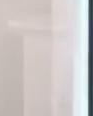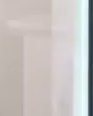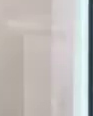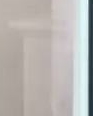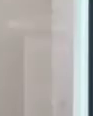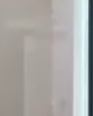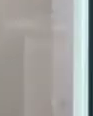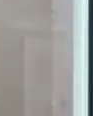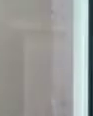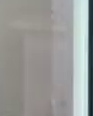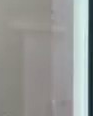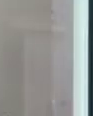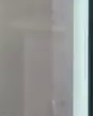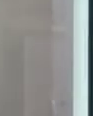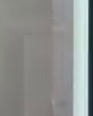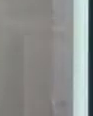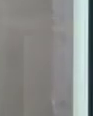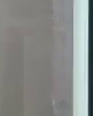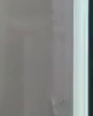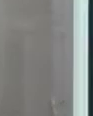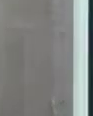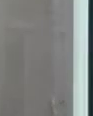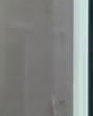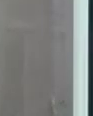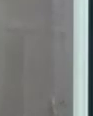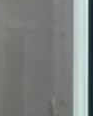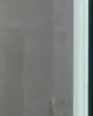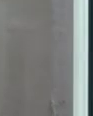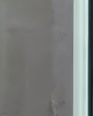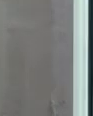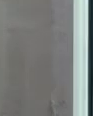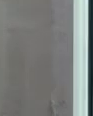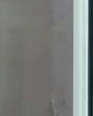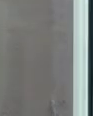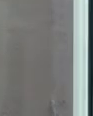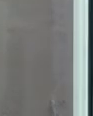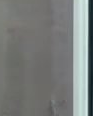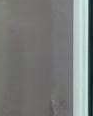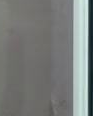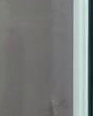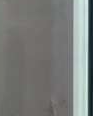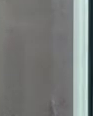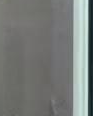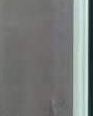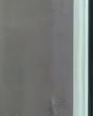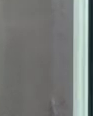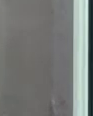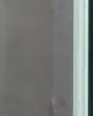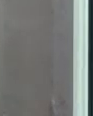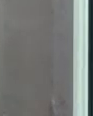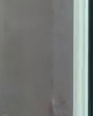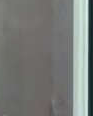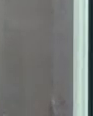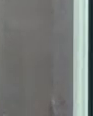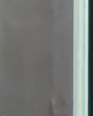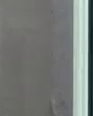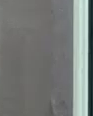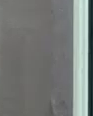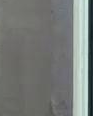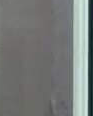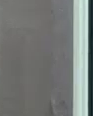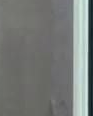vagas em Emaús, Parque Industrial, Passagem de Areia, já falei Suzete Cavalcante, no João Dias, no Vale do Sol. Enfim,